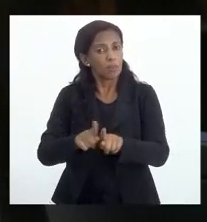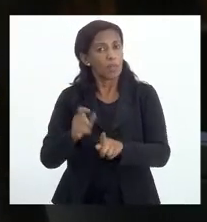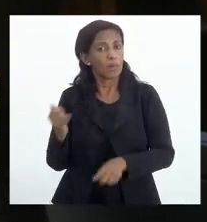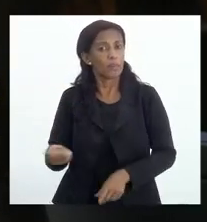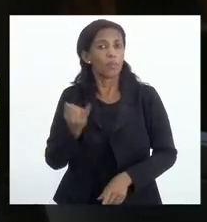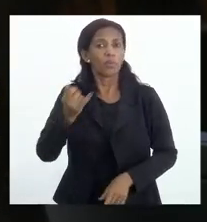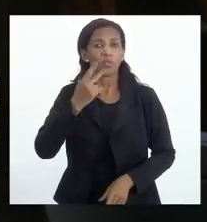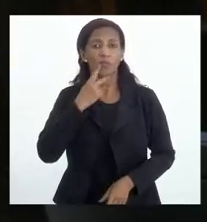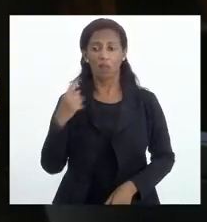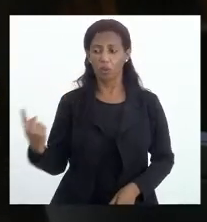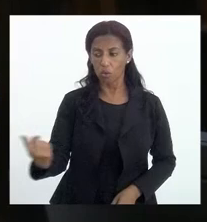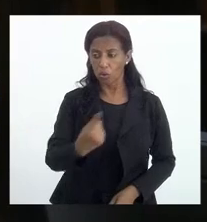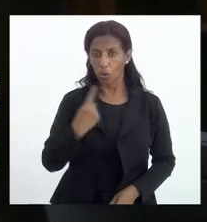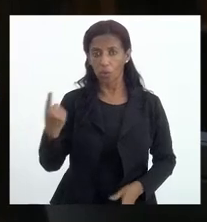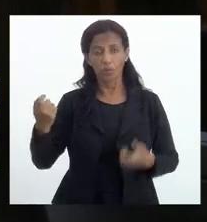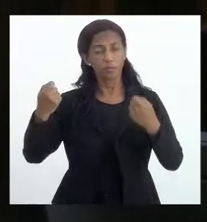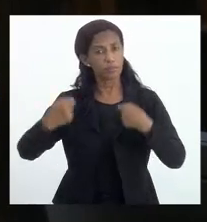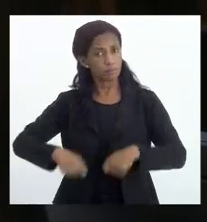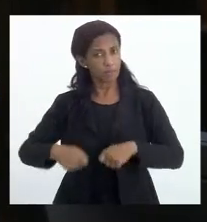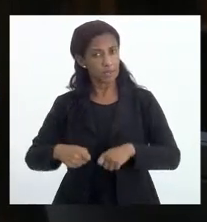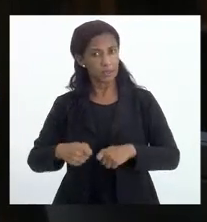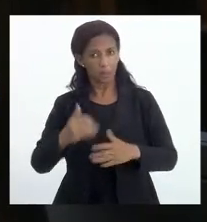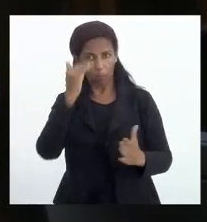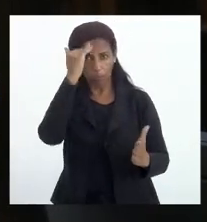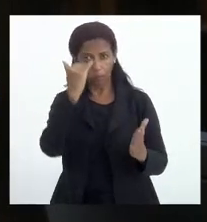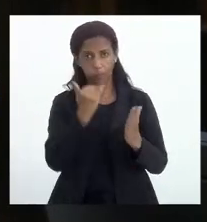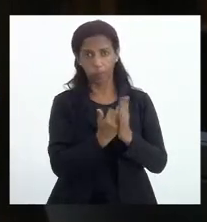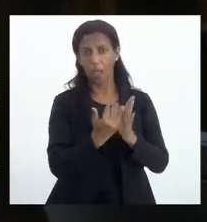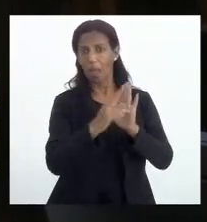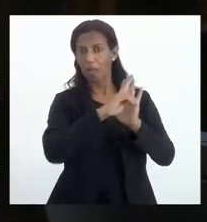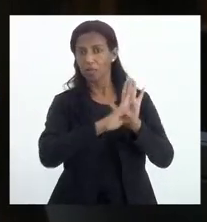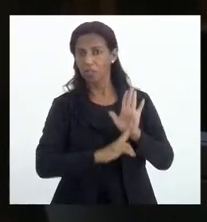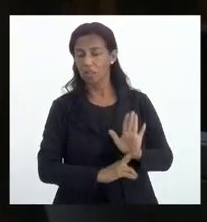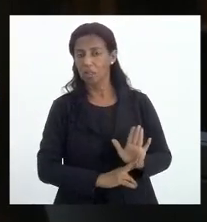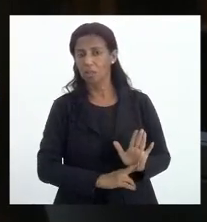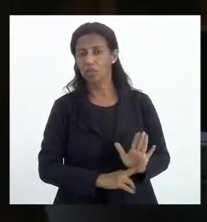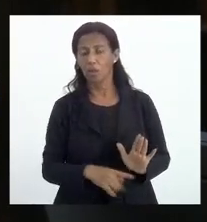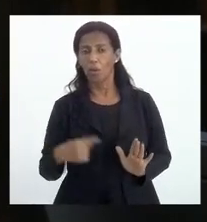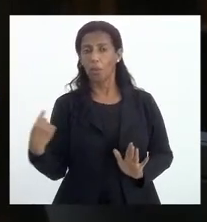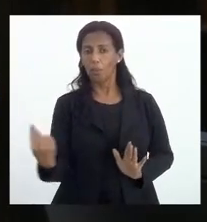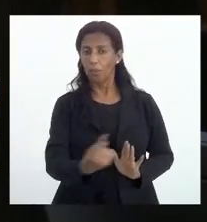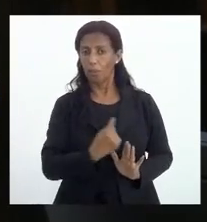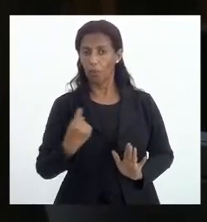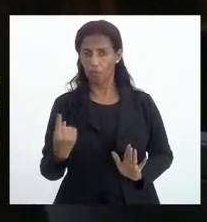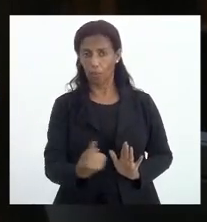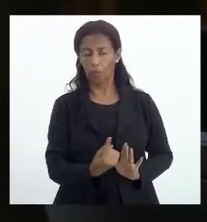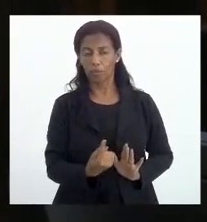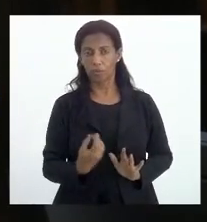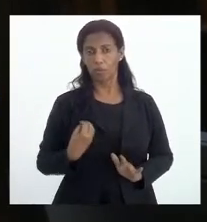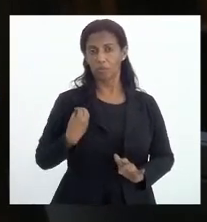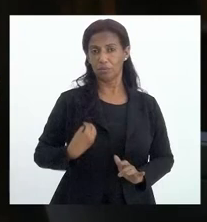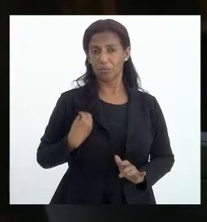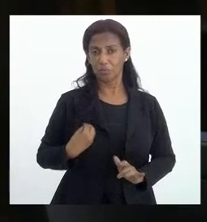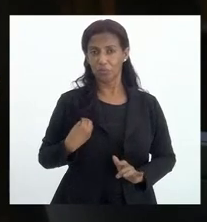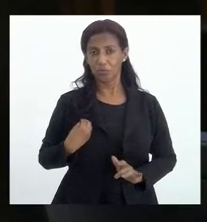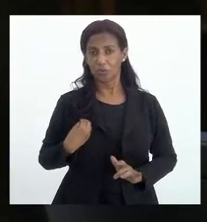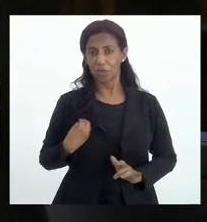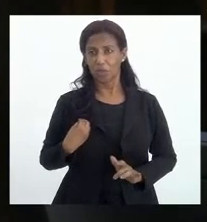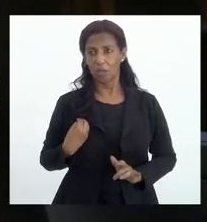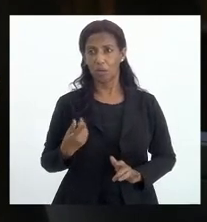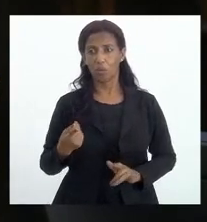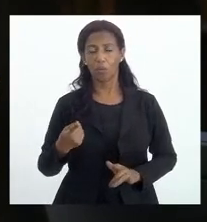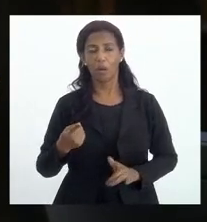seguinte: nós precisamos cumprir as regras, porque nós estamos numa situação de recuperação